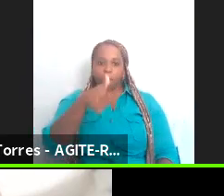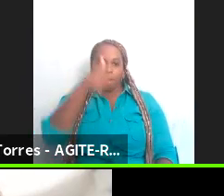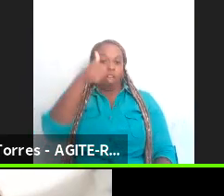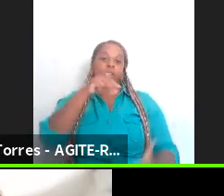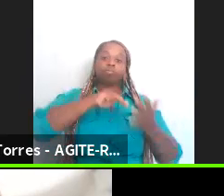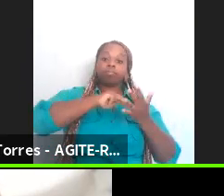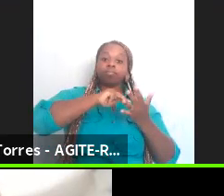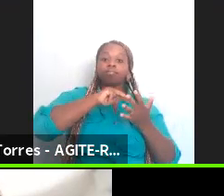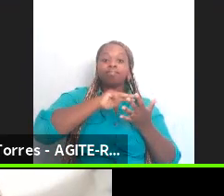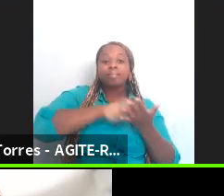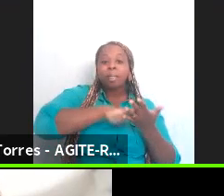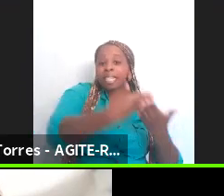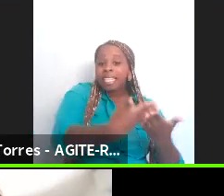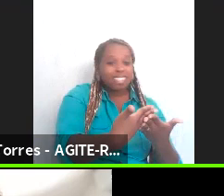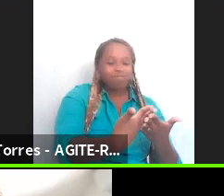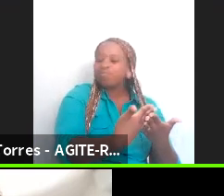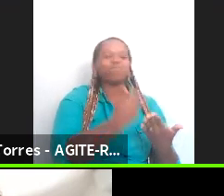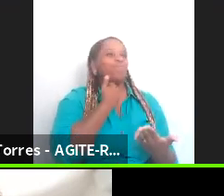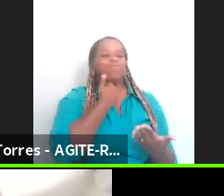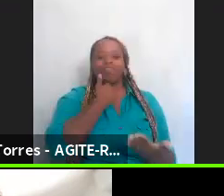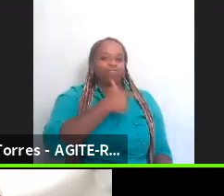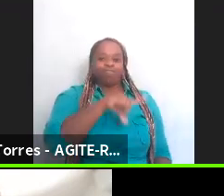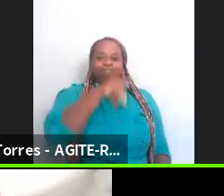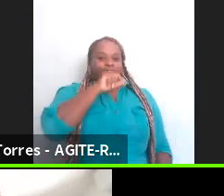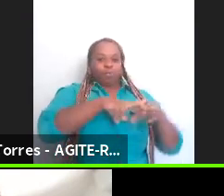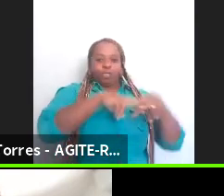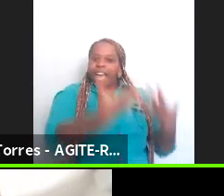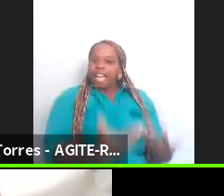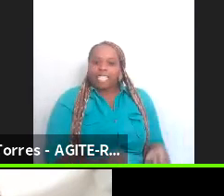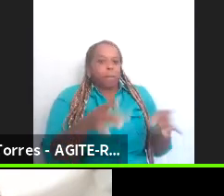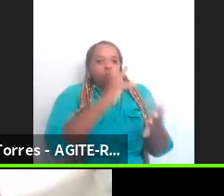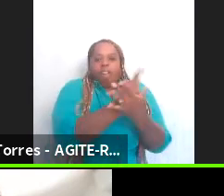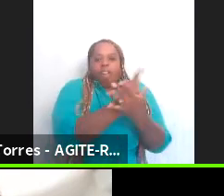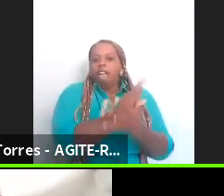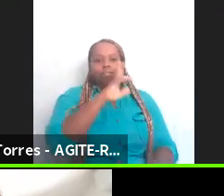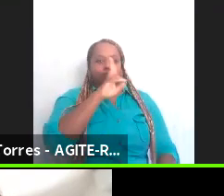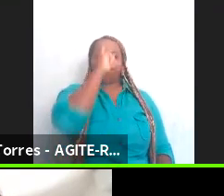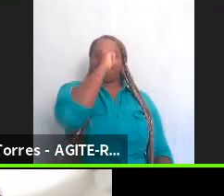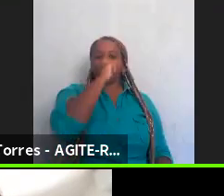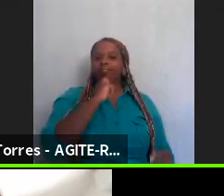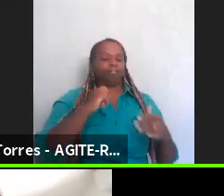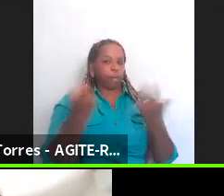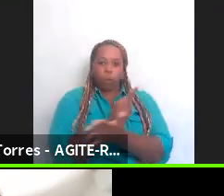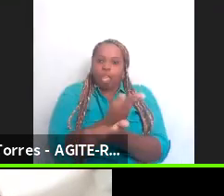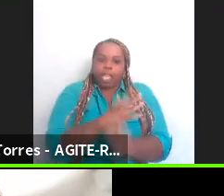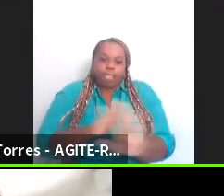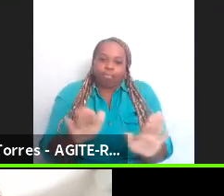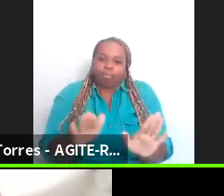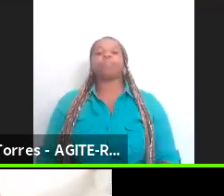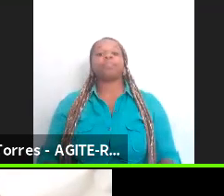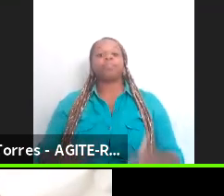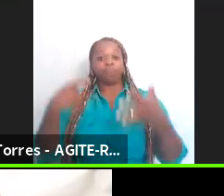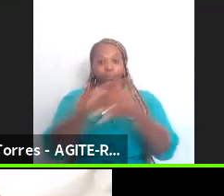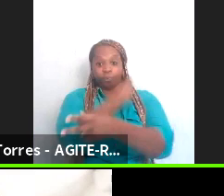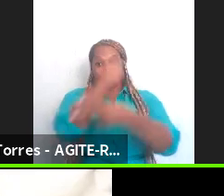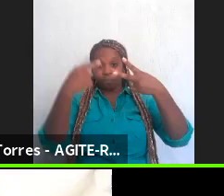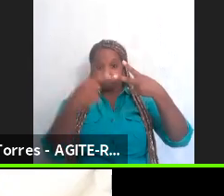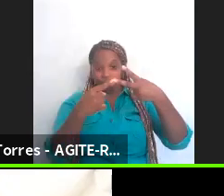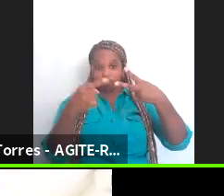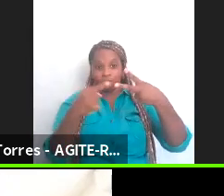você não tem essa oportunidade. Então, aceita que você vai errar mesmo e não tem jeito. Né? A outra pergunta é...